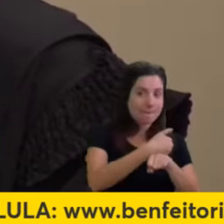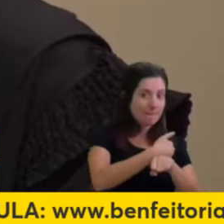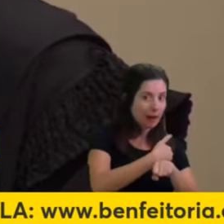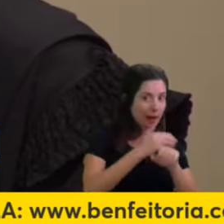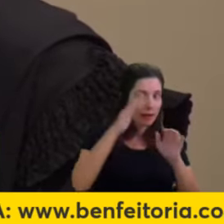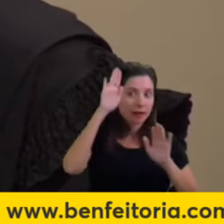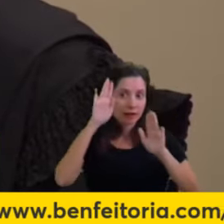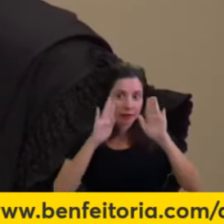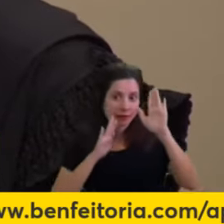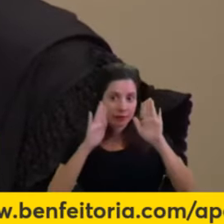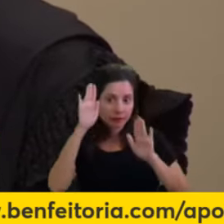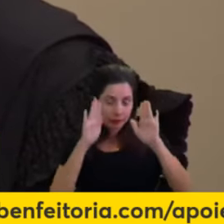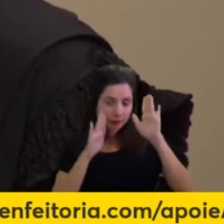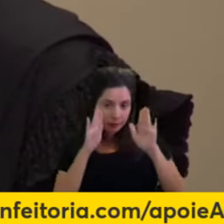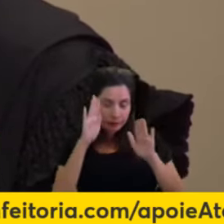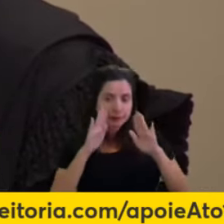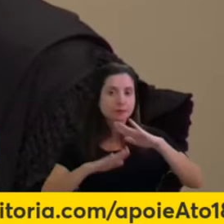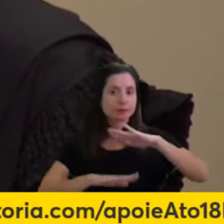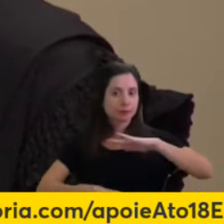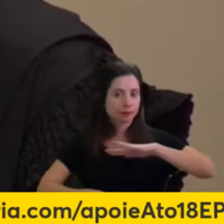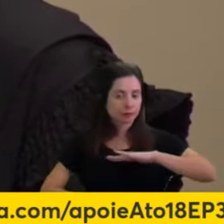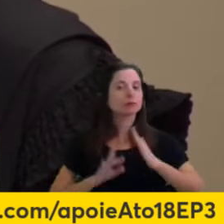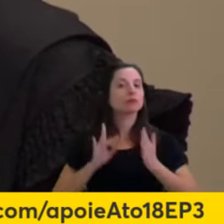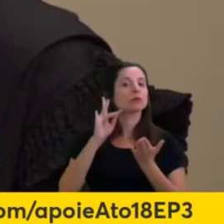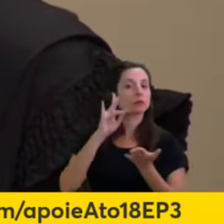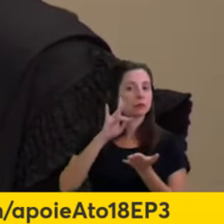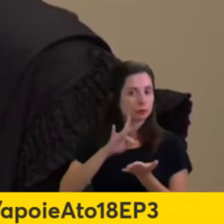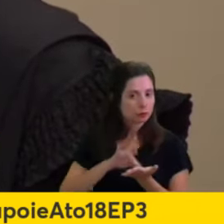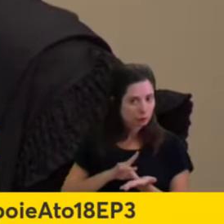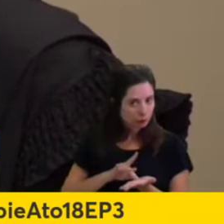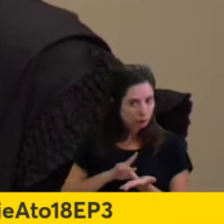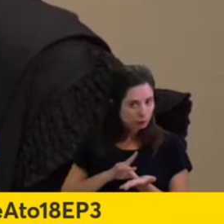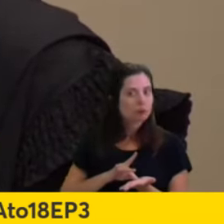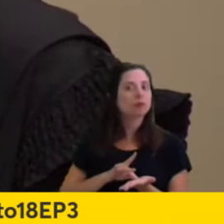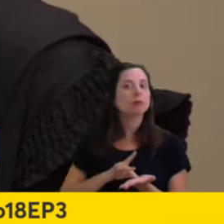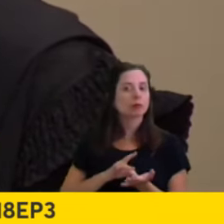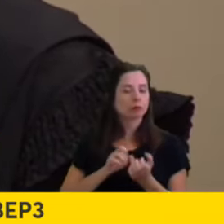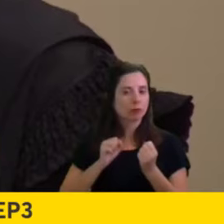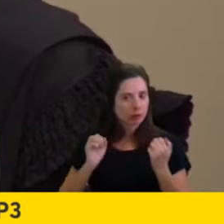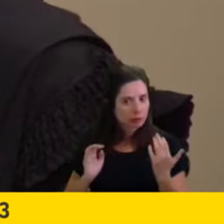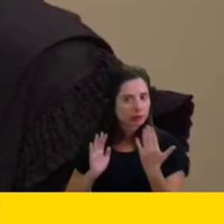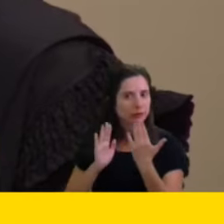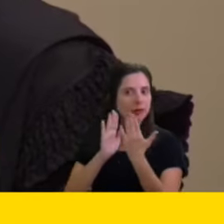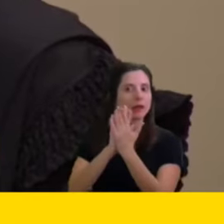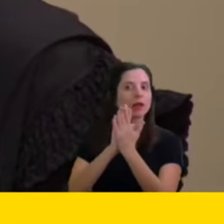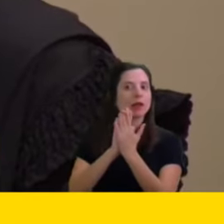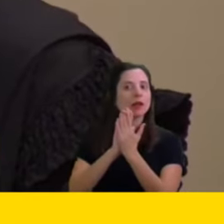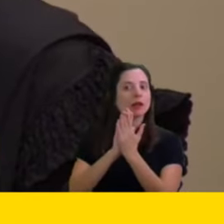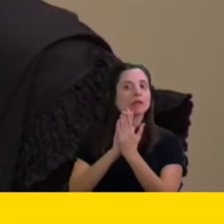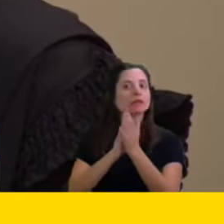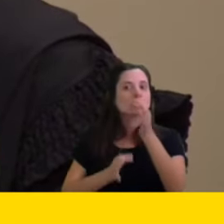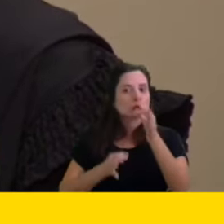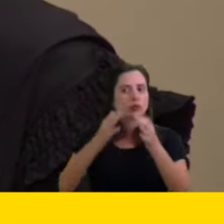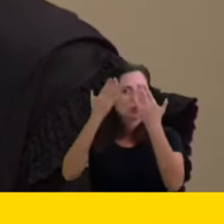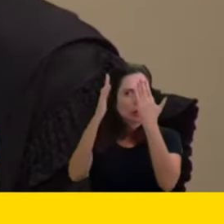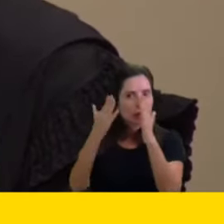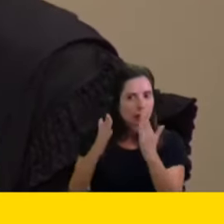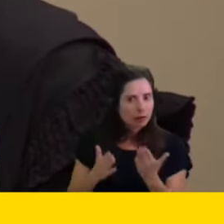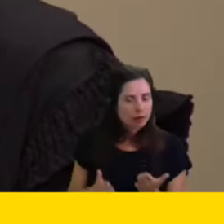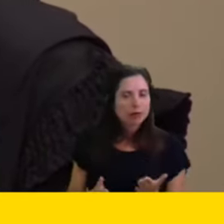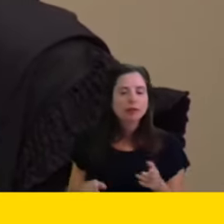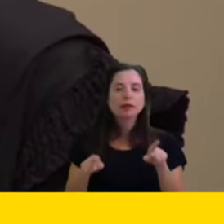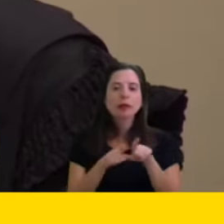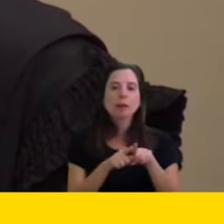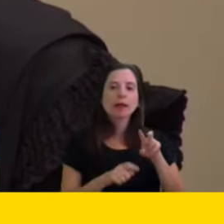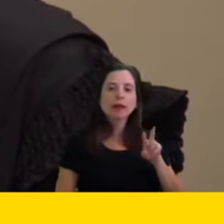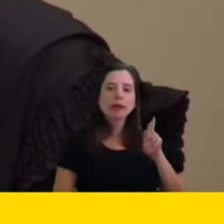circunstâncias do caso concreto sendo que a questão é passível de ser enfrentada tanto sob enfoque da ação de investigação judicial eleitoral quanto da representação para